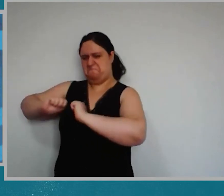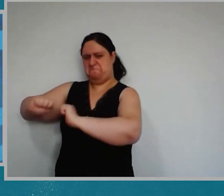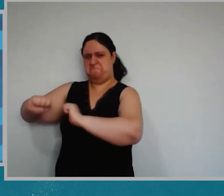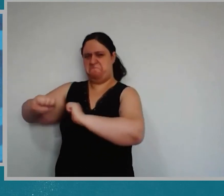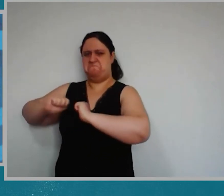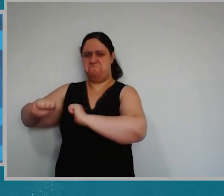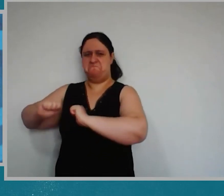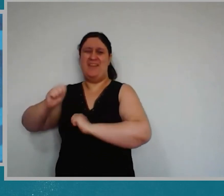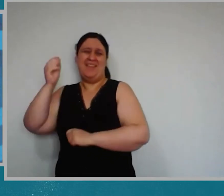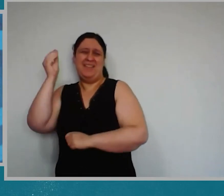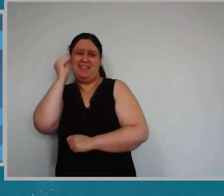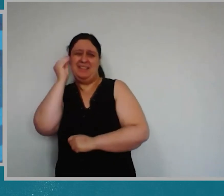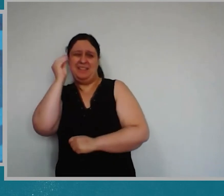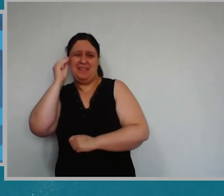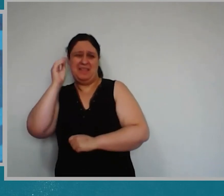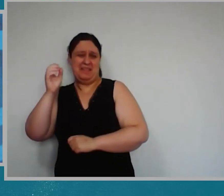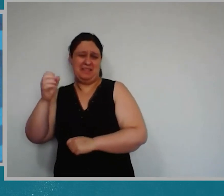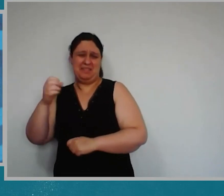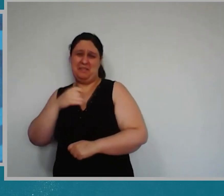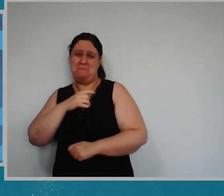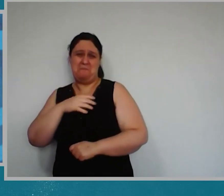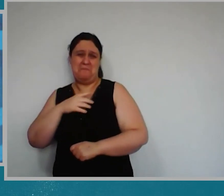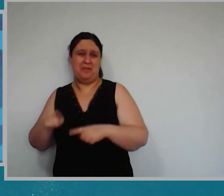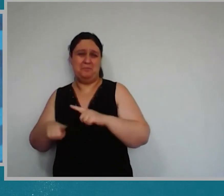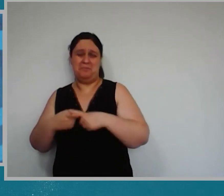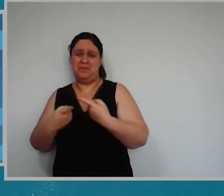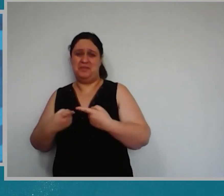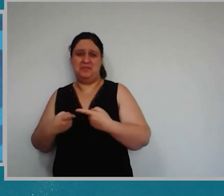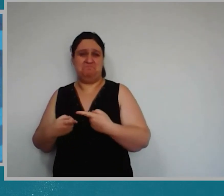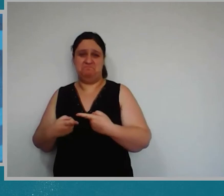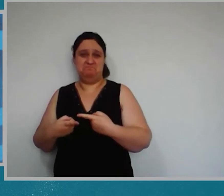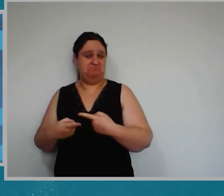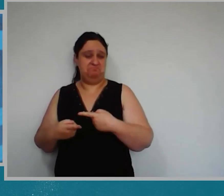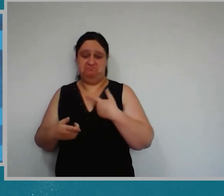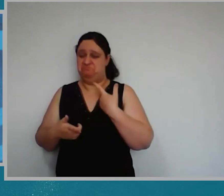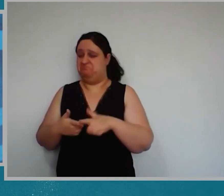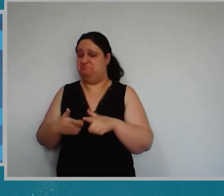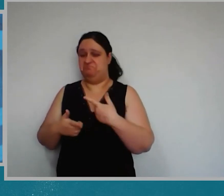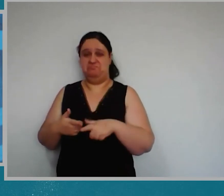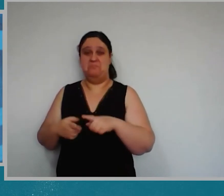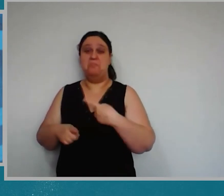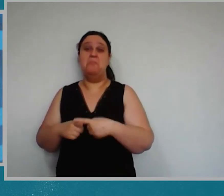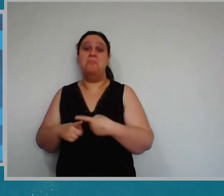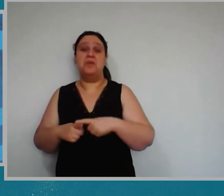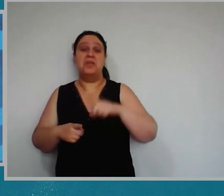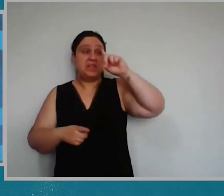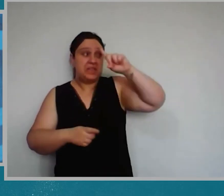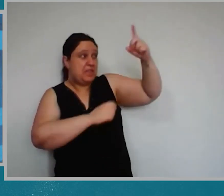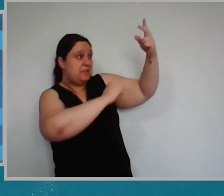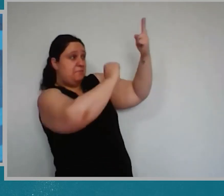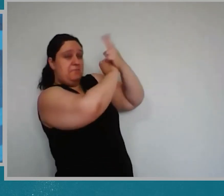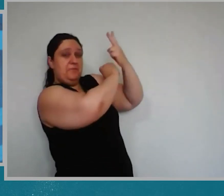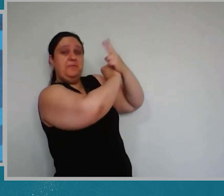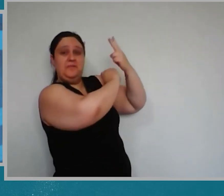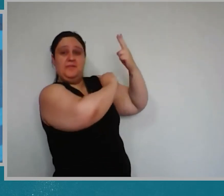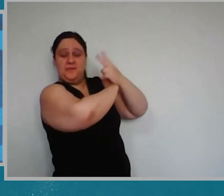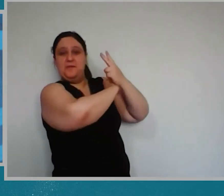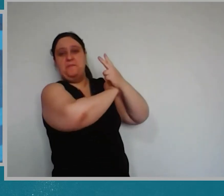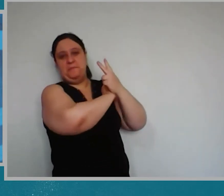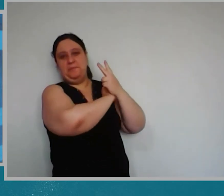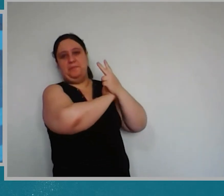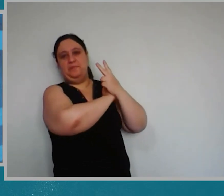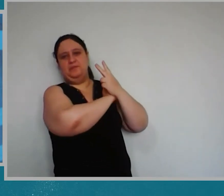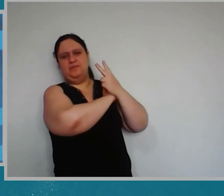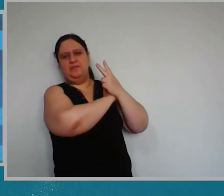nos meter medo, mas nós não somos intimidados, porque nós temos o nosso Senhor, Rei do Reino dos Céus, que possui toda